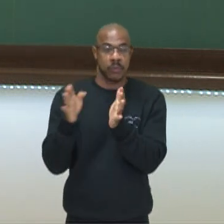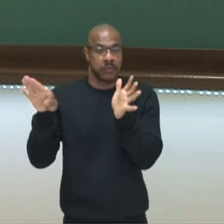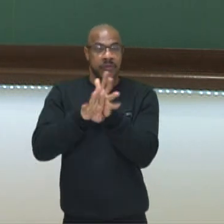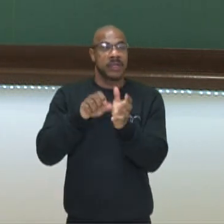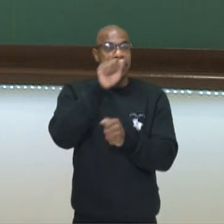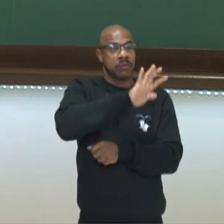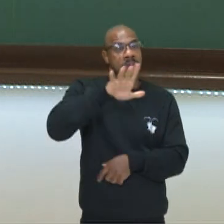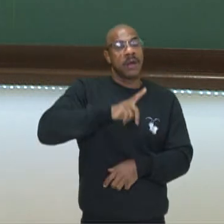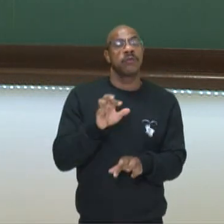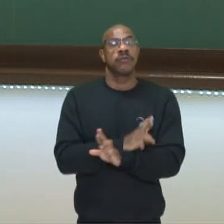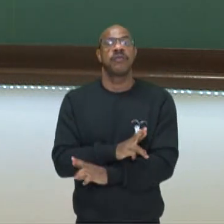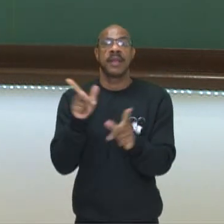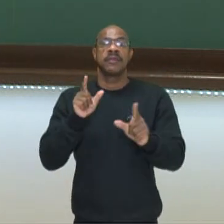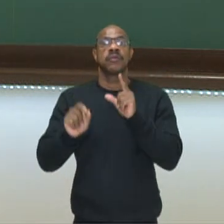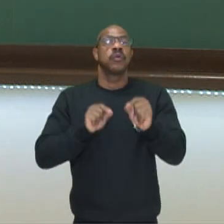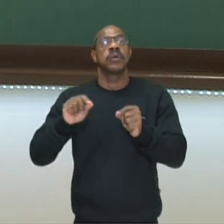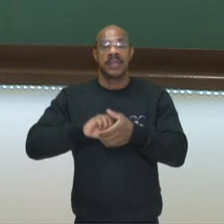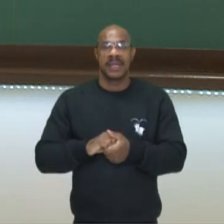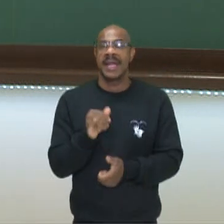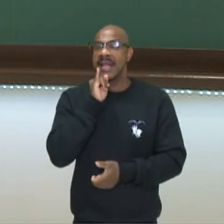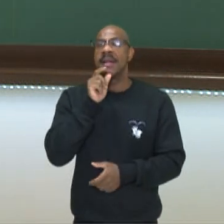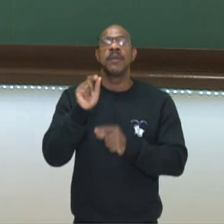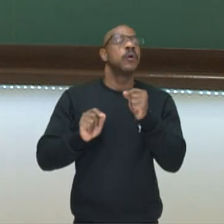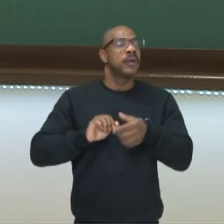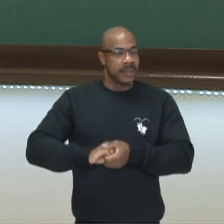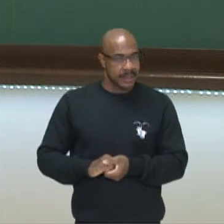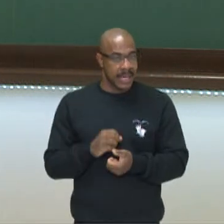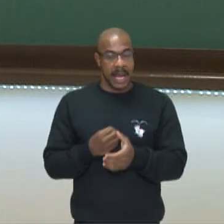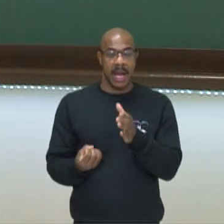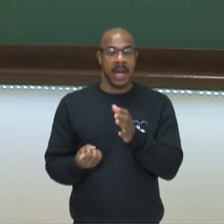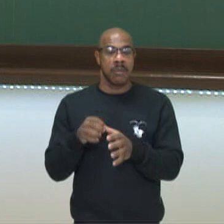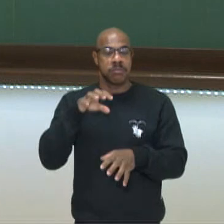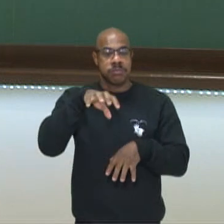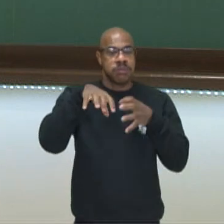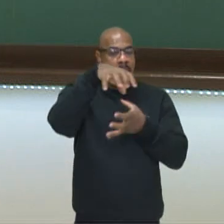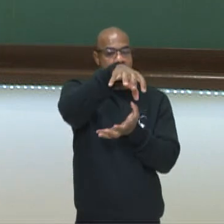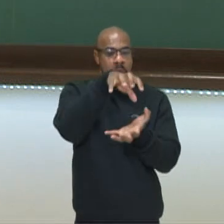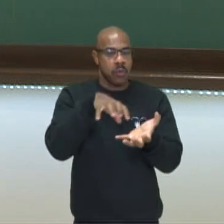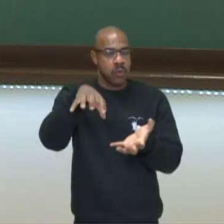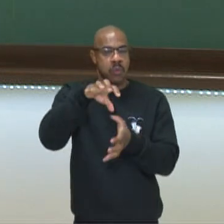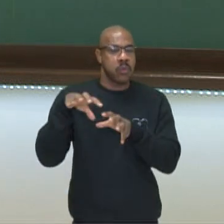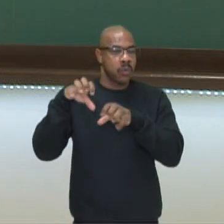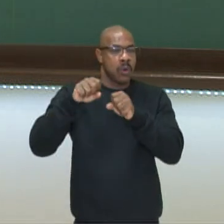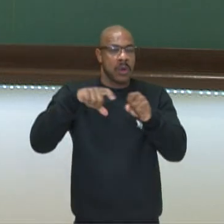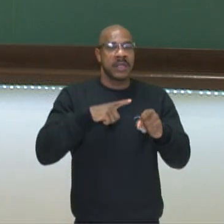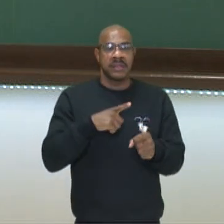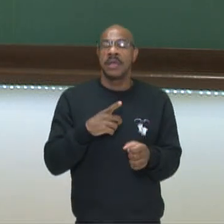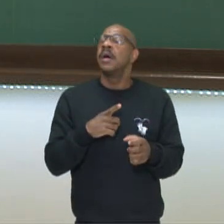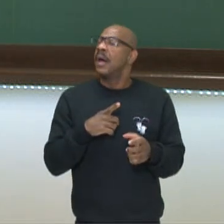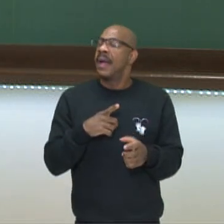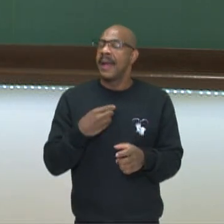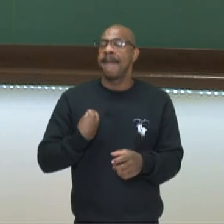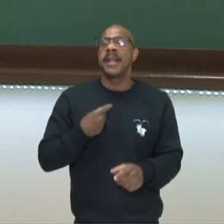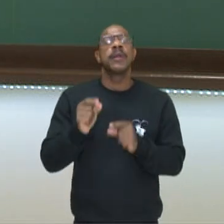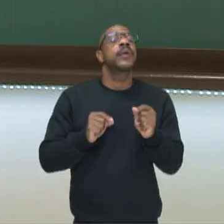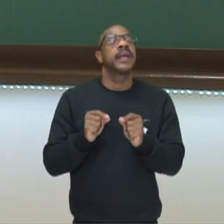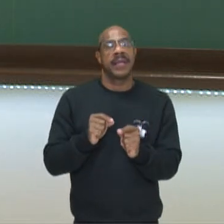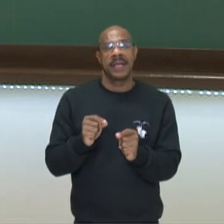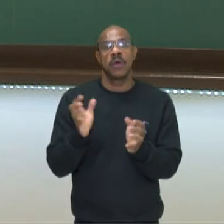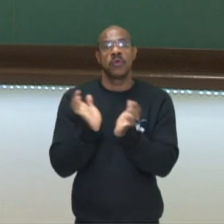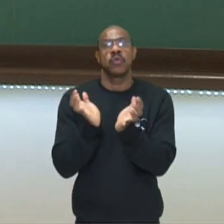um diferencial frente, por exemplo, à colonização que contava com a presença de católicos, né? A Igreja Católica